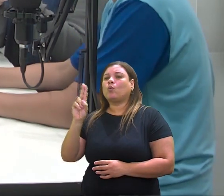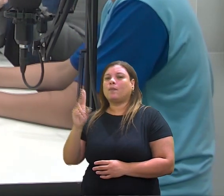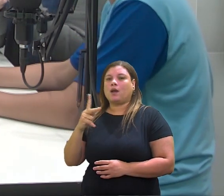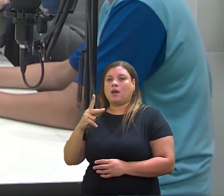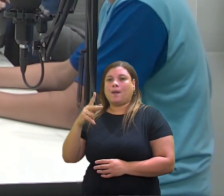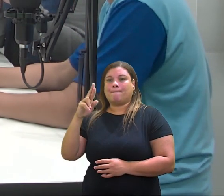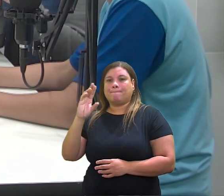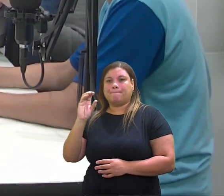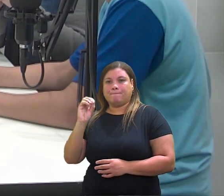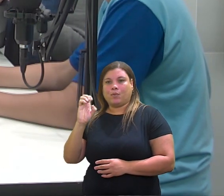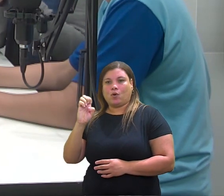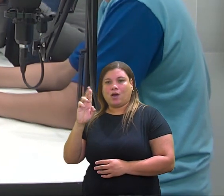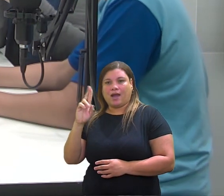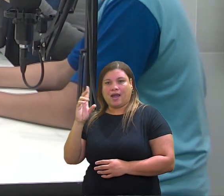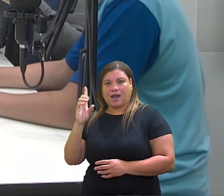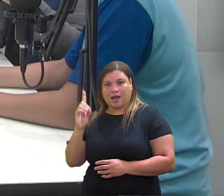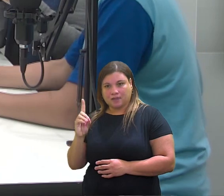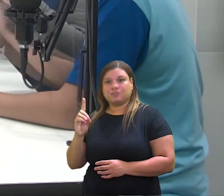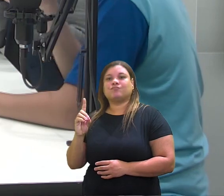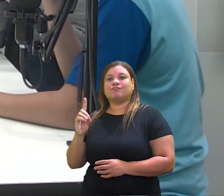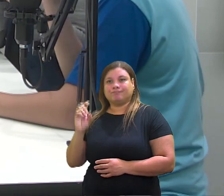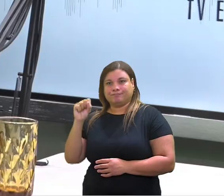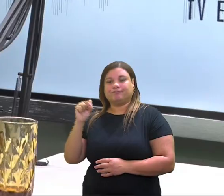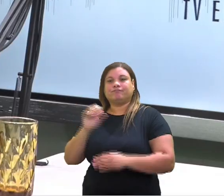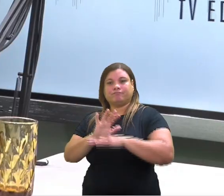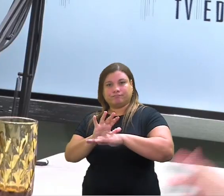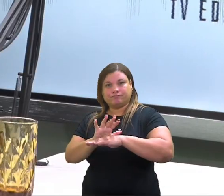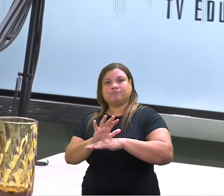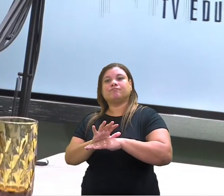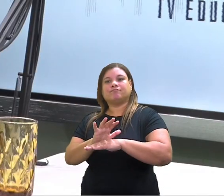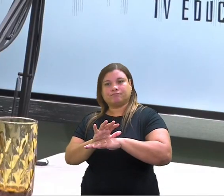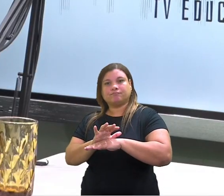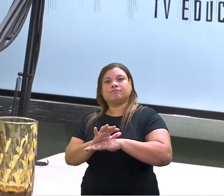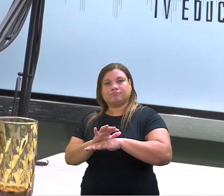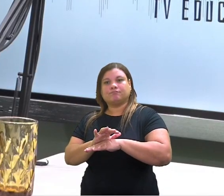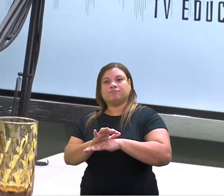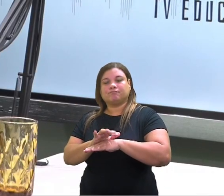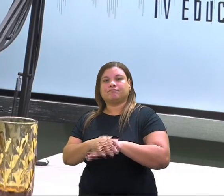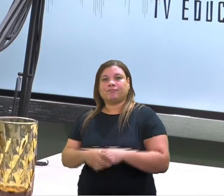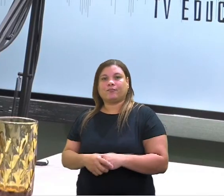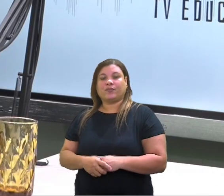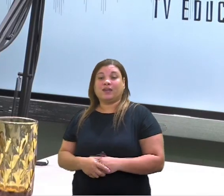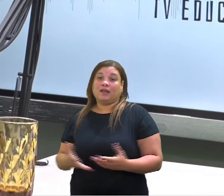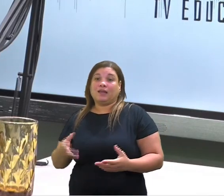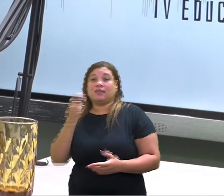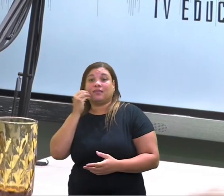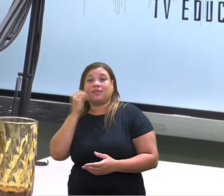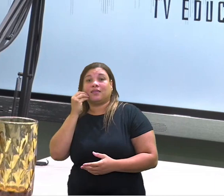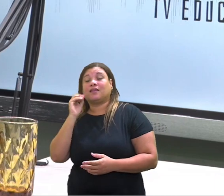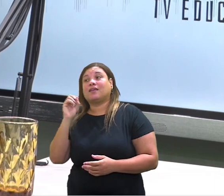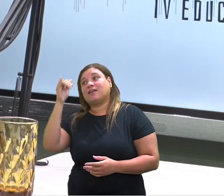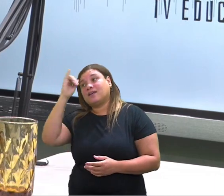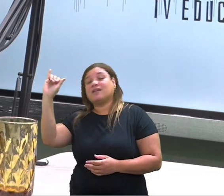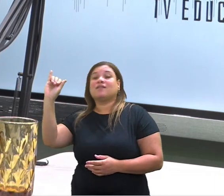de drogas. Tá joia? Por Sim. quê? Porque o PROERD, quando você combate as drogas, você combate praticamente a maioria